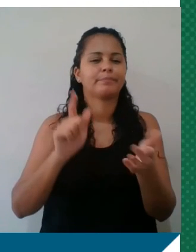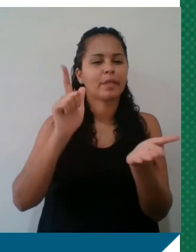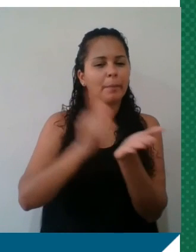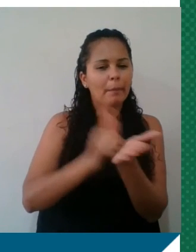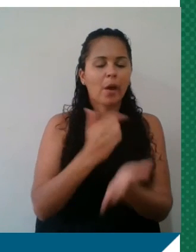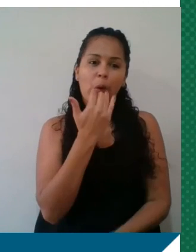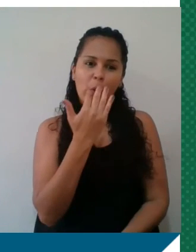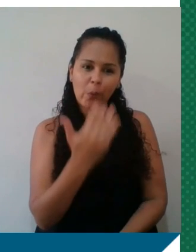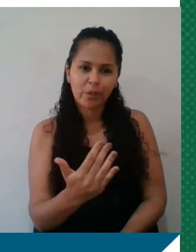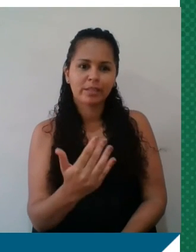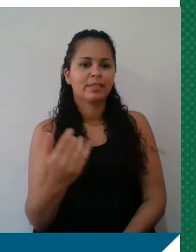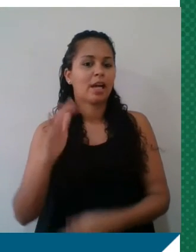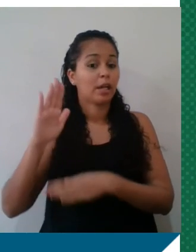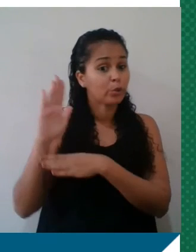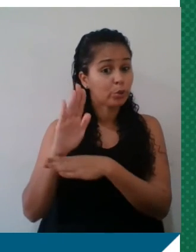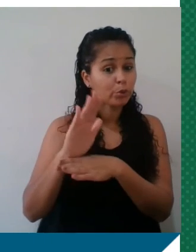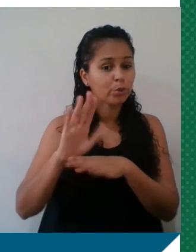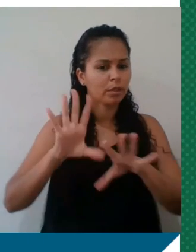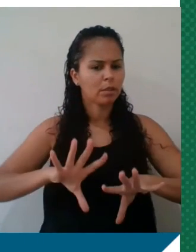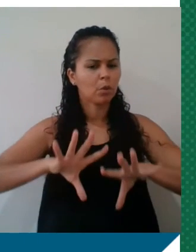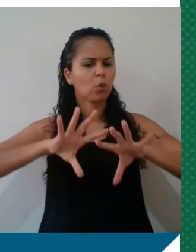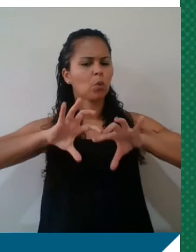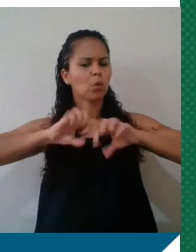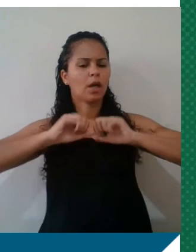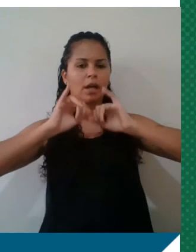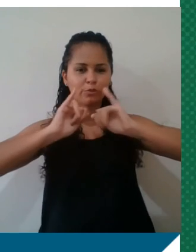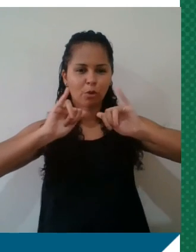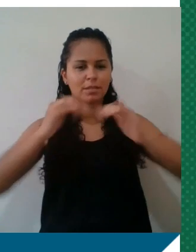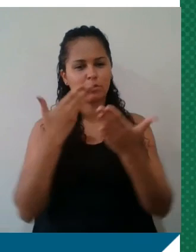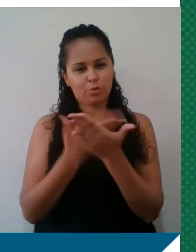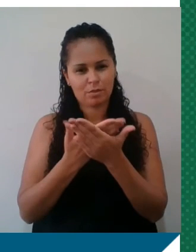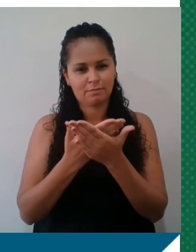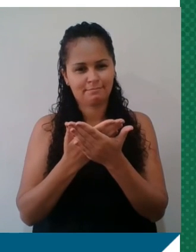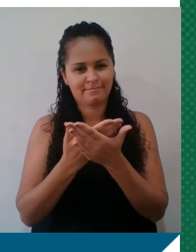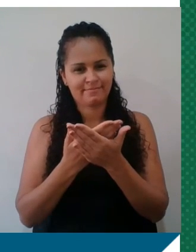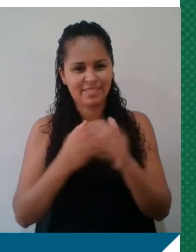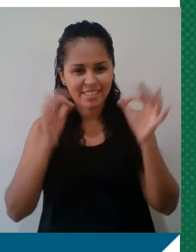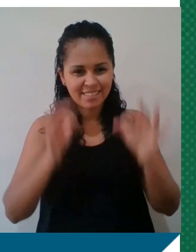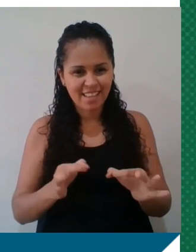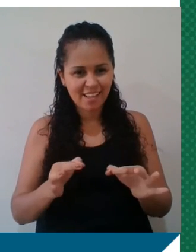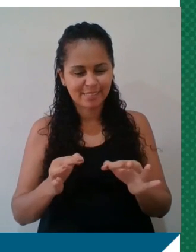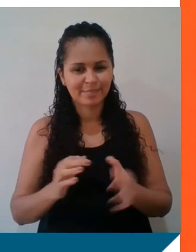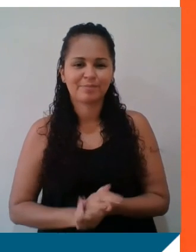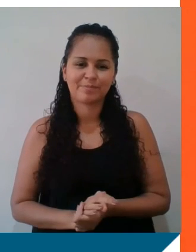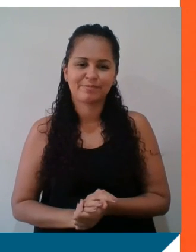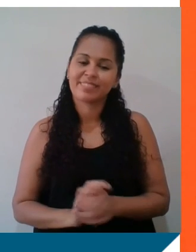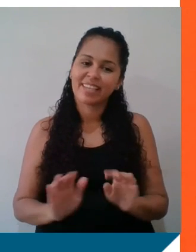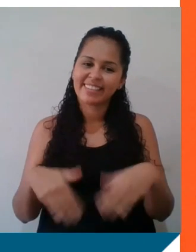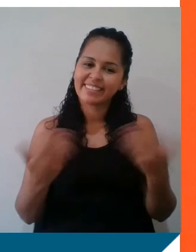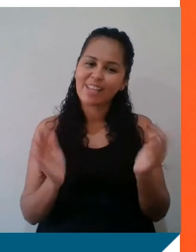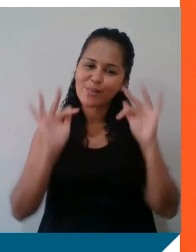que a Tarsila comentou, tudo isso ajuda a gente a assimilar a informação que a gente está estudando. Certinho, galera? Então,